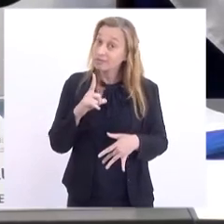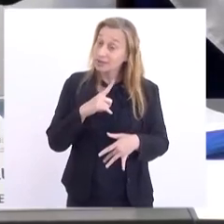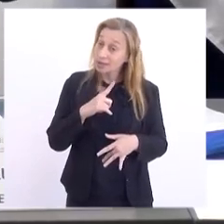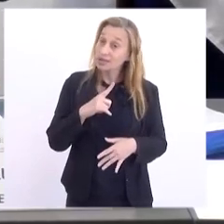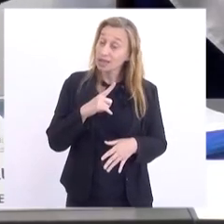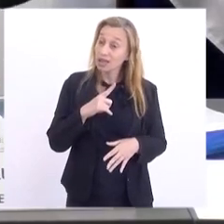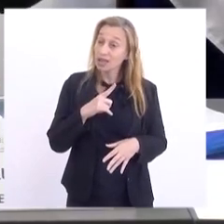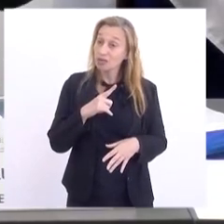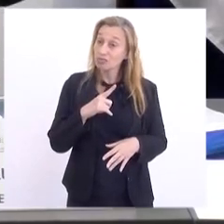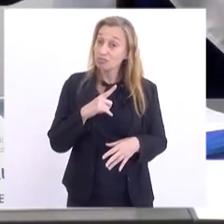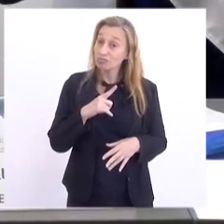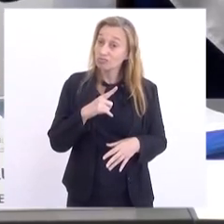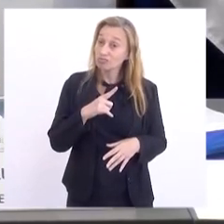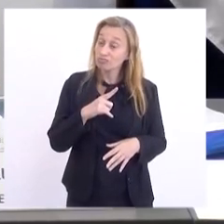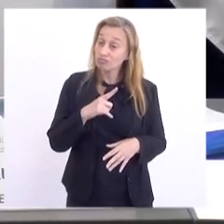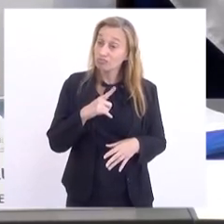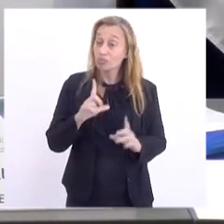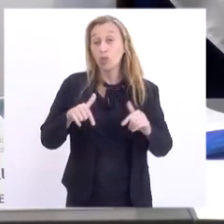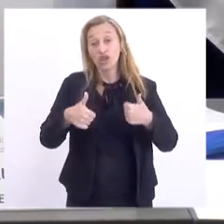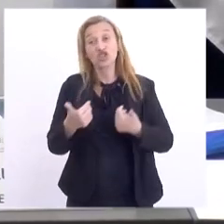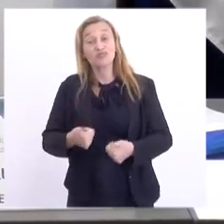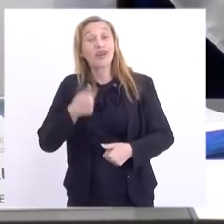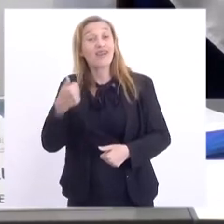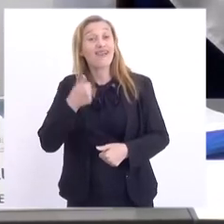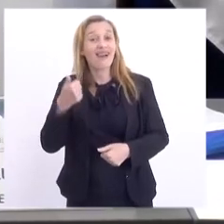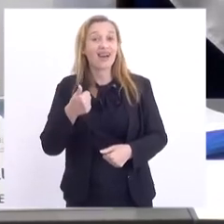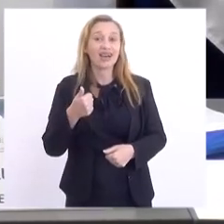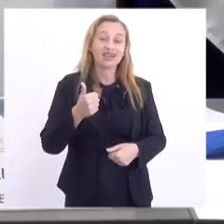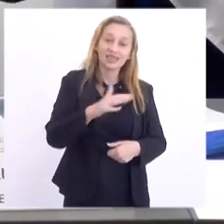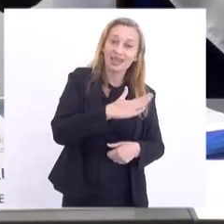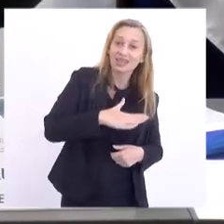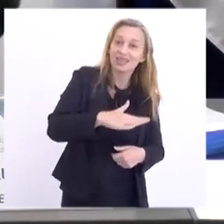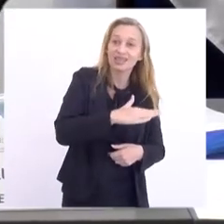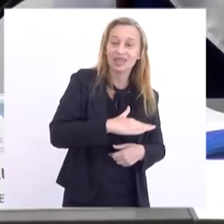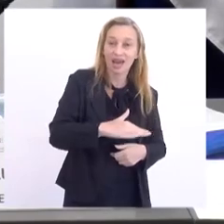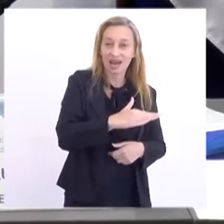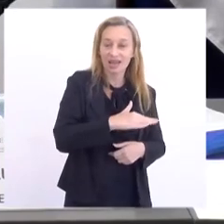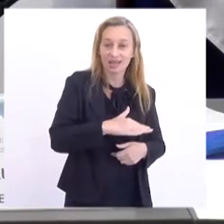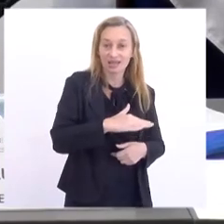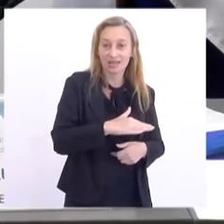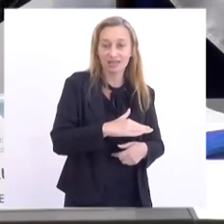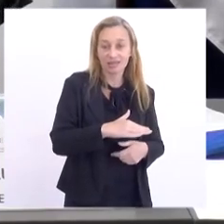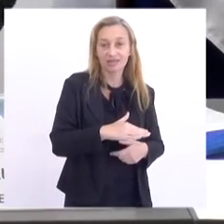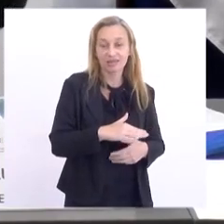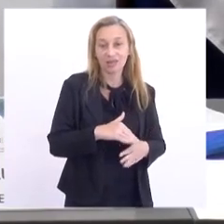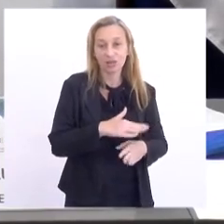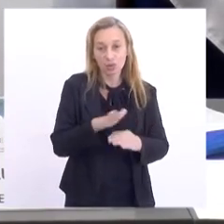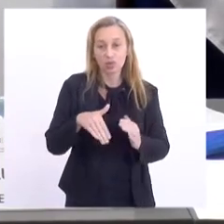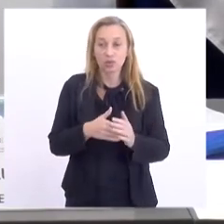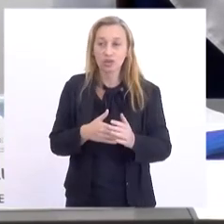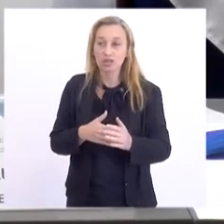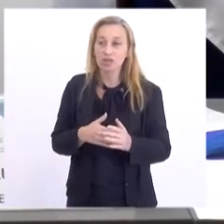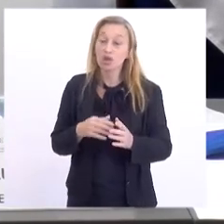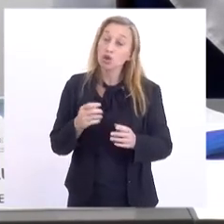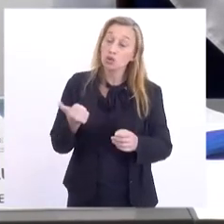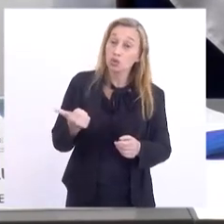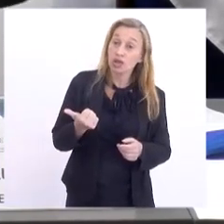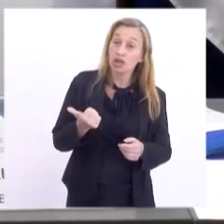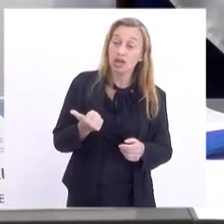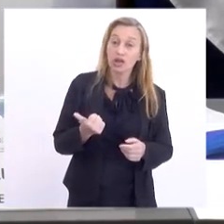uma posição de que determinado as horas com privilegiada outra não tem que ter uma